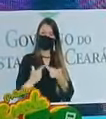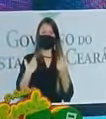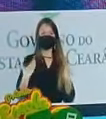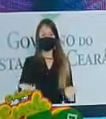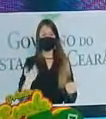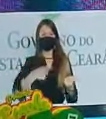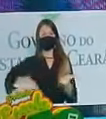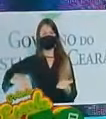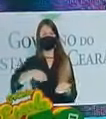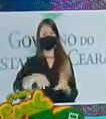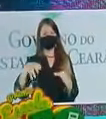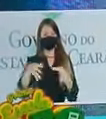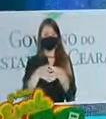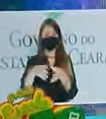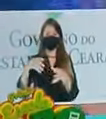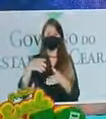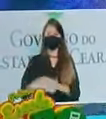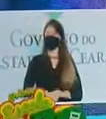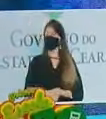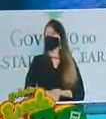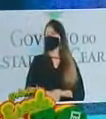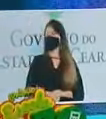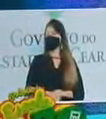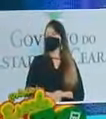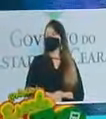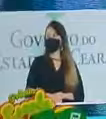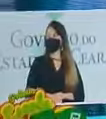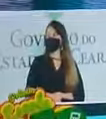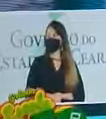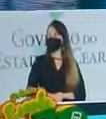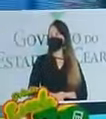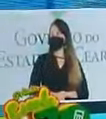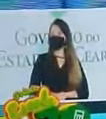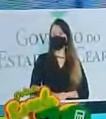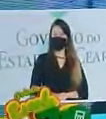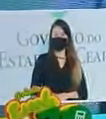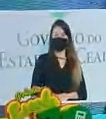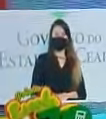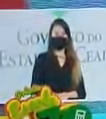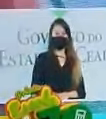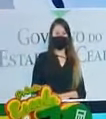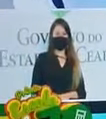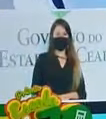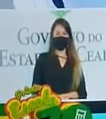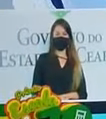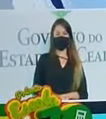têm feito no município. Vou me aproximar aqui de você para a gente tirar uma foto aqui, registrar